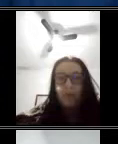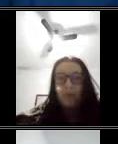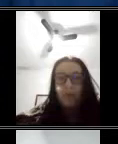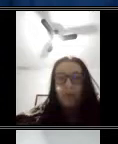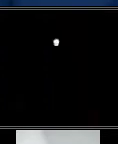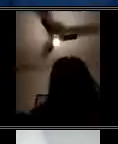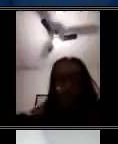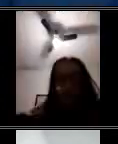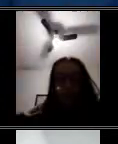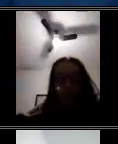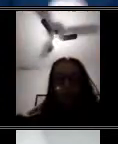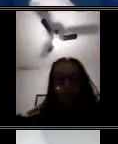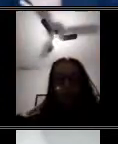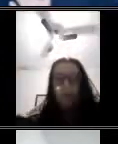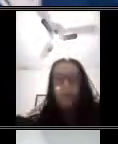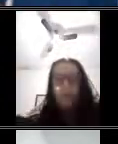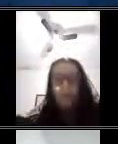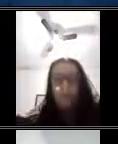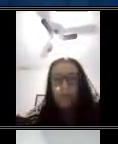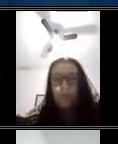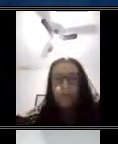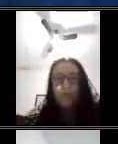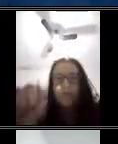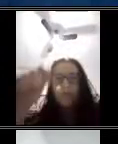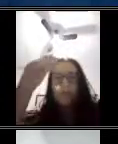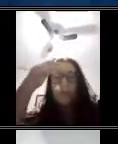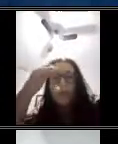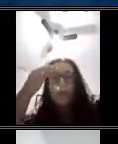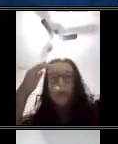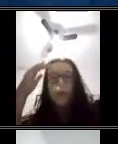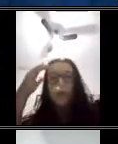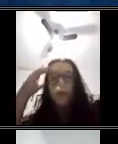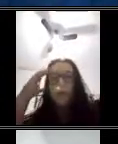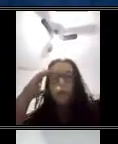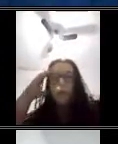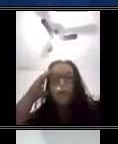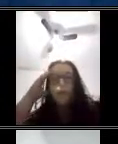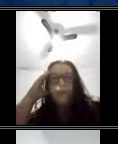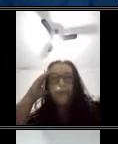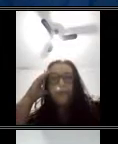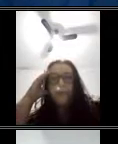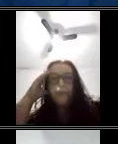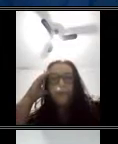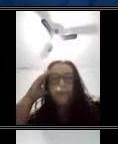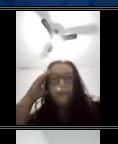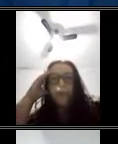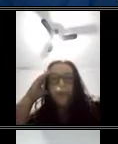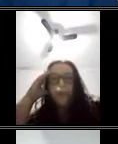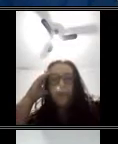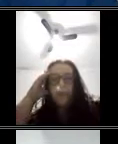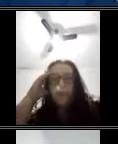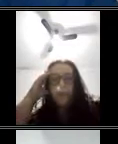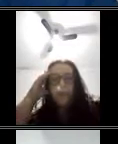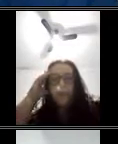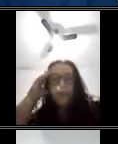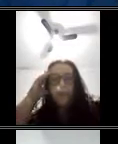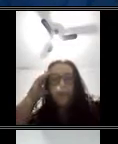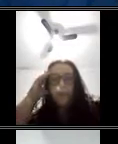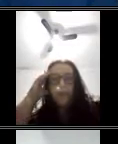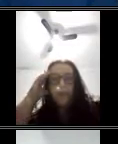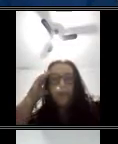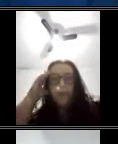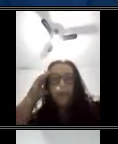facilidade e tem dificuldade para seguir instruções. São vários tipos de